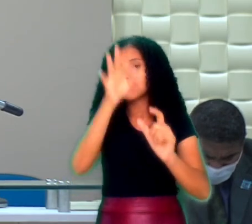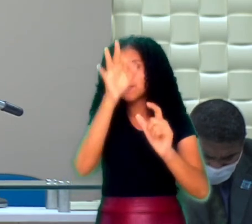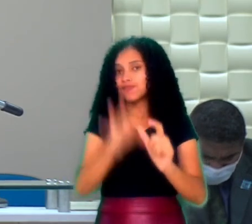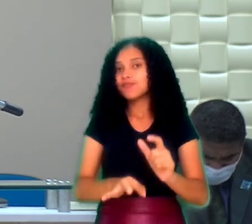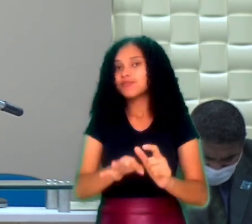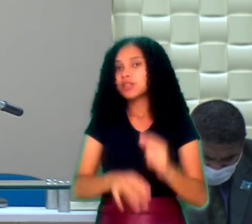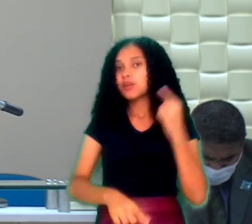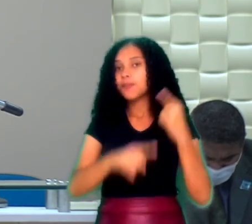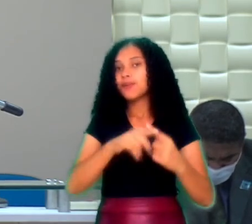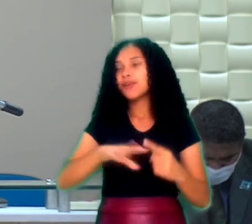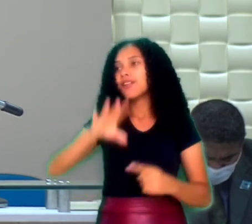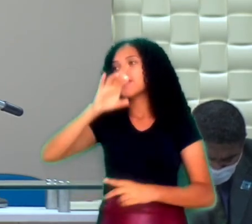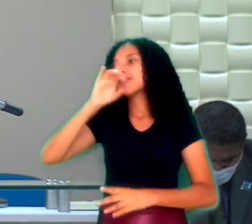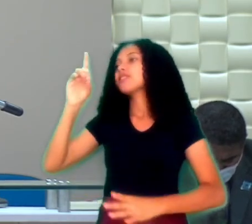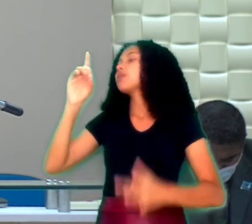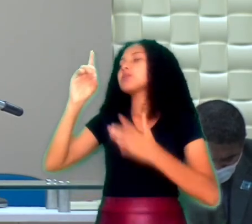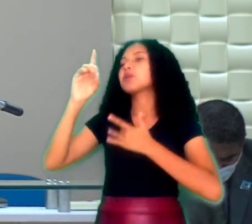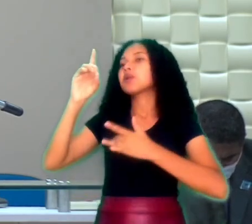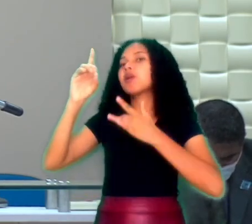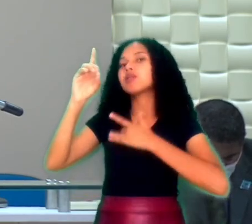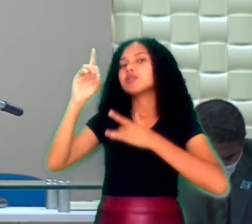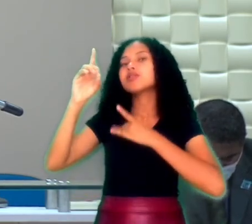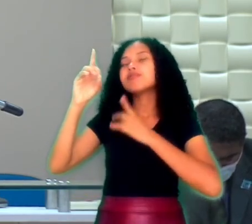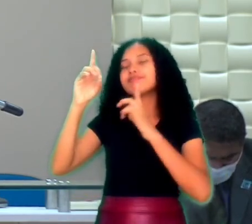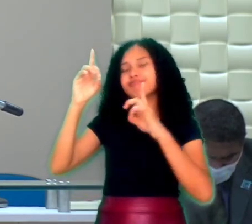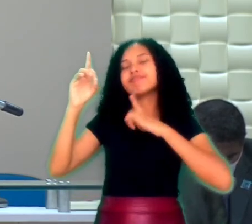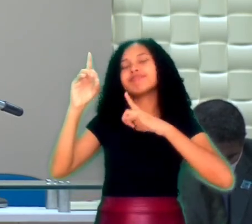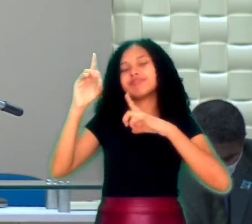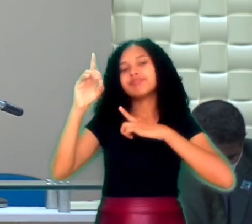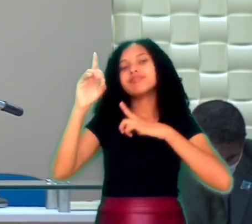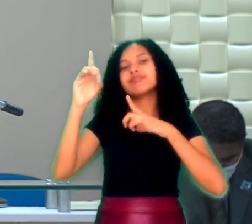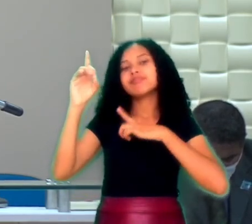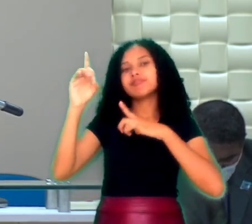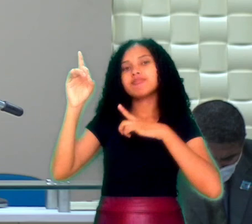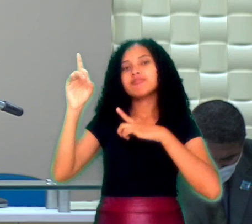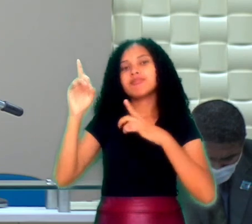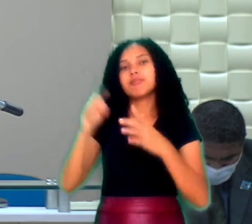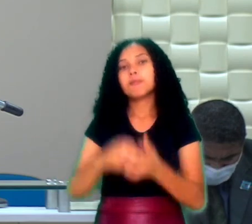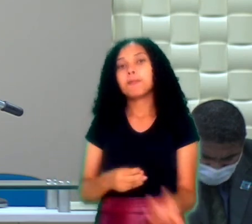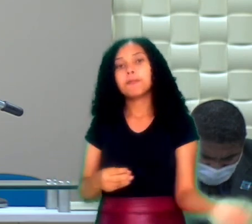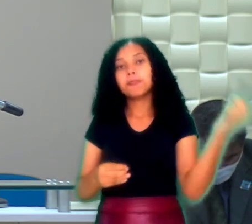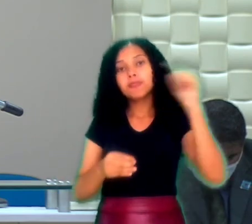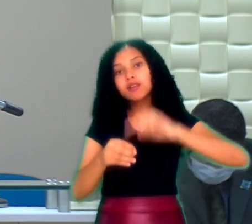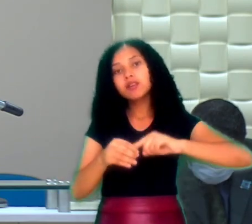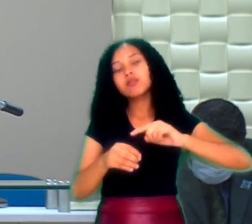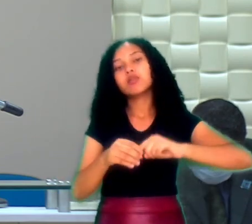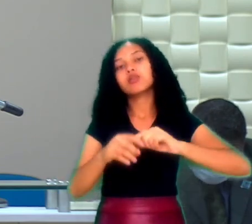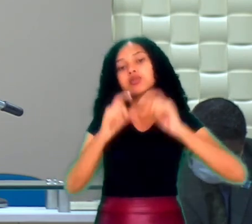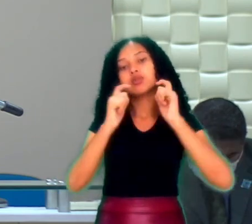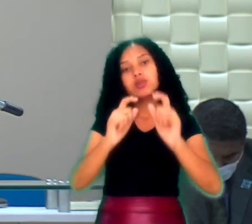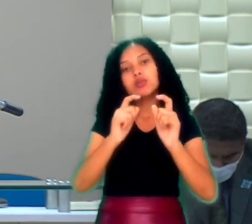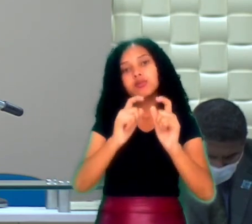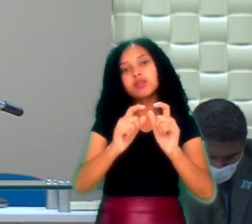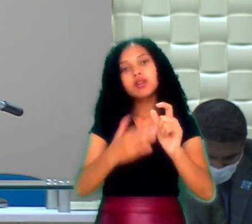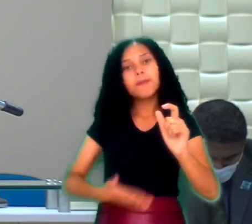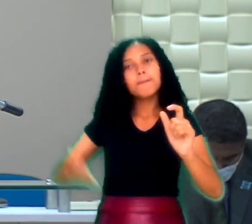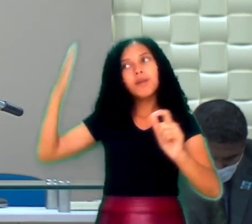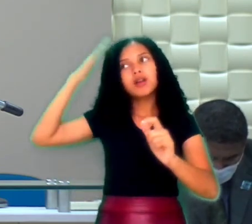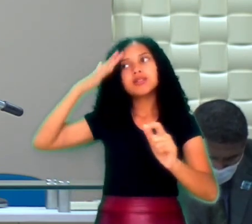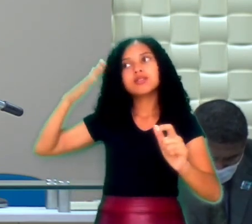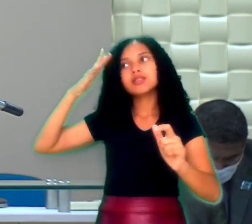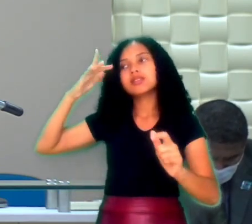não preciso, querido, você está muito enganado, porque todos precisam da